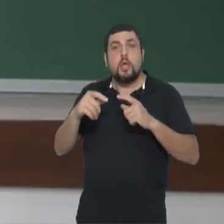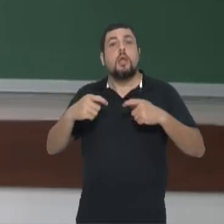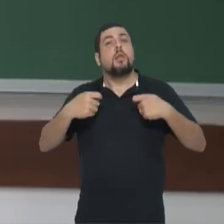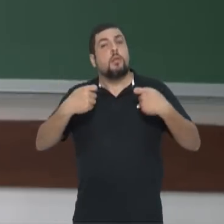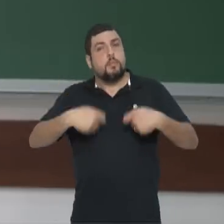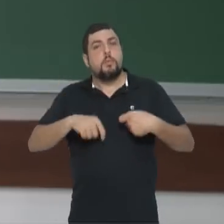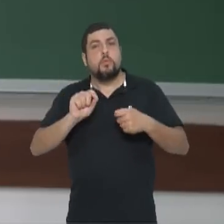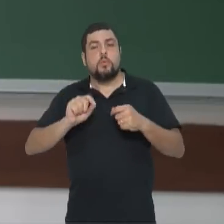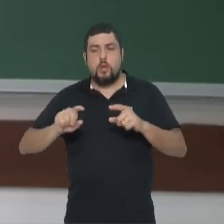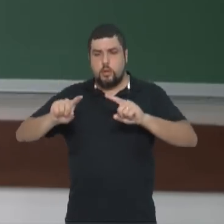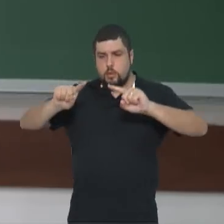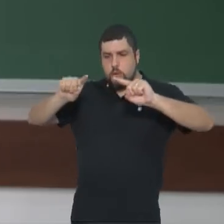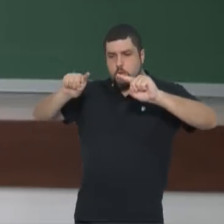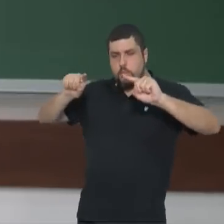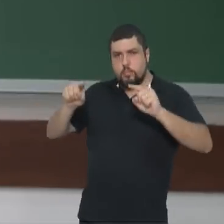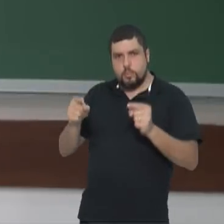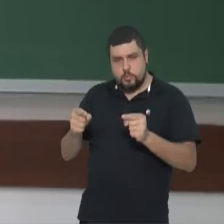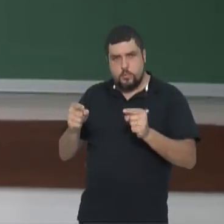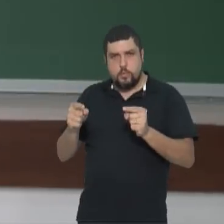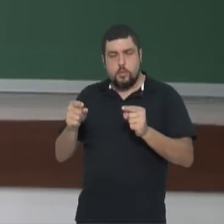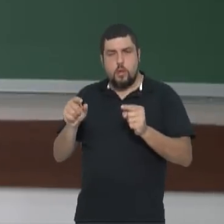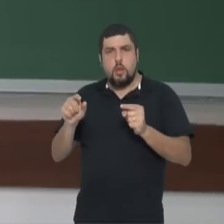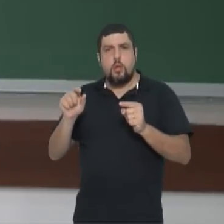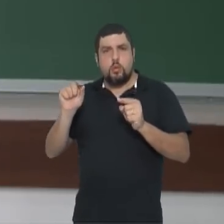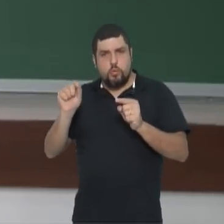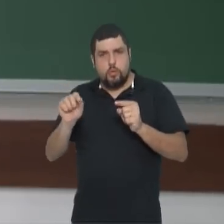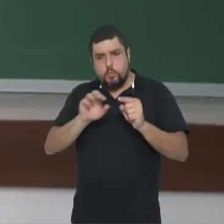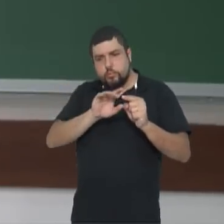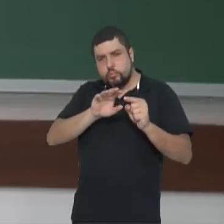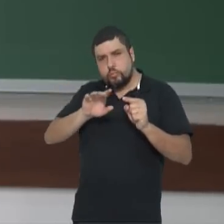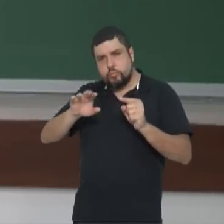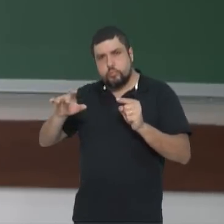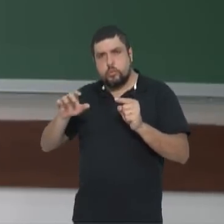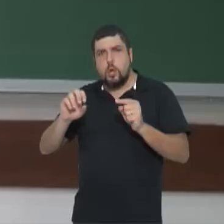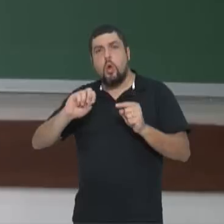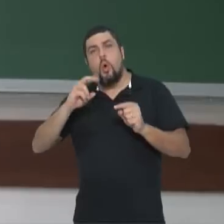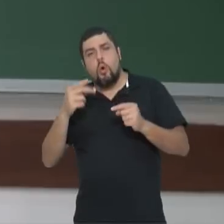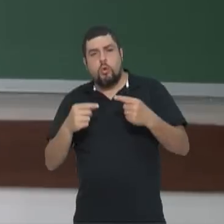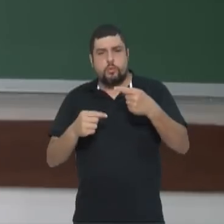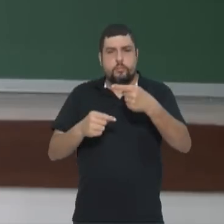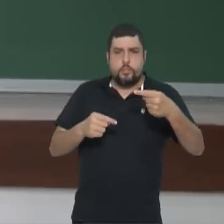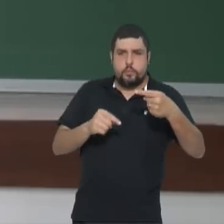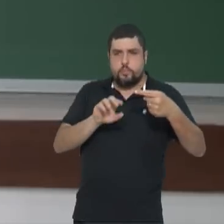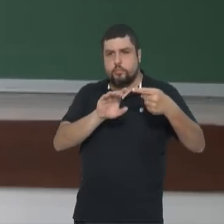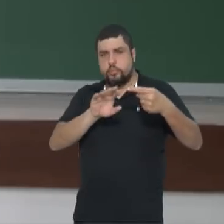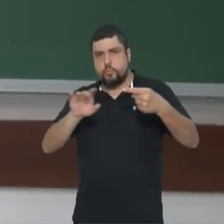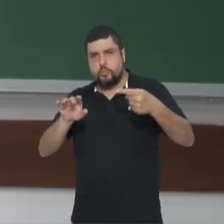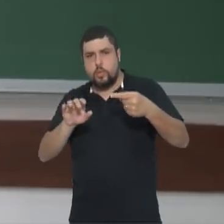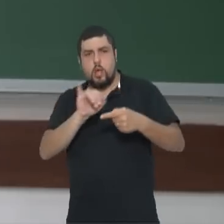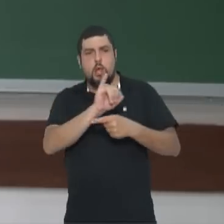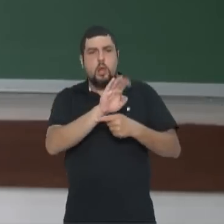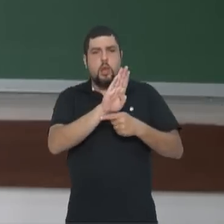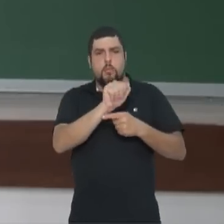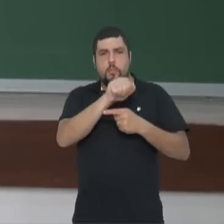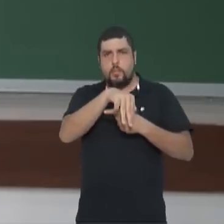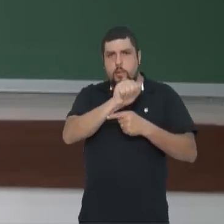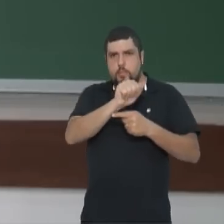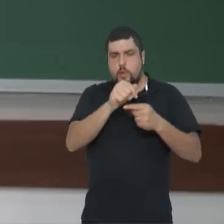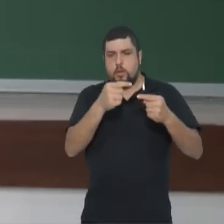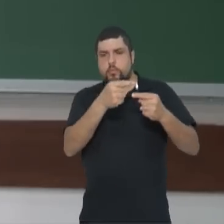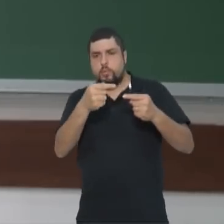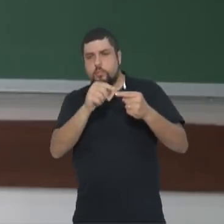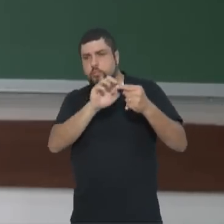lá entre parênteses, ou eu poderia colocar também com os travessões, o que é aquele órgão, o que